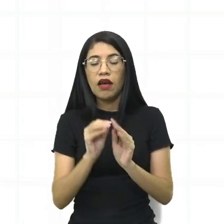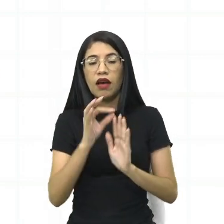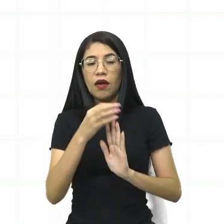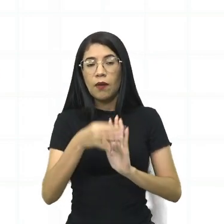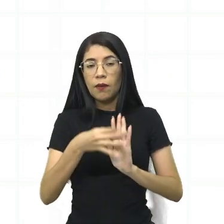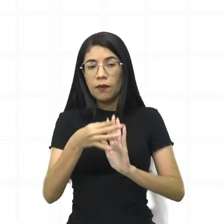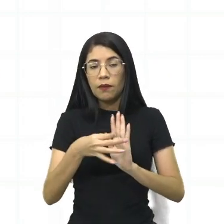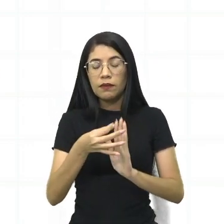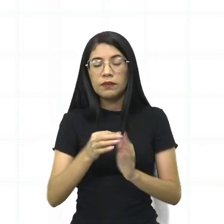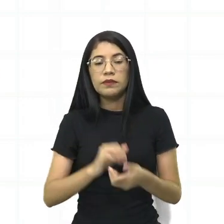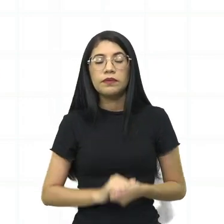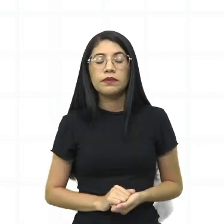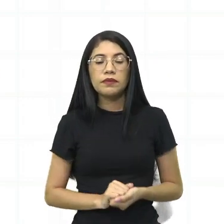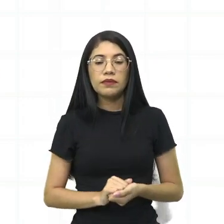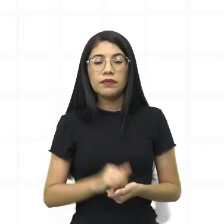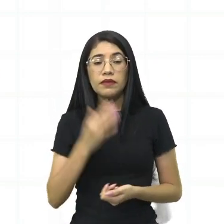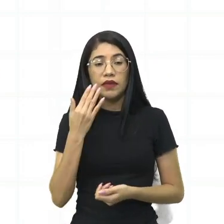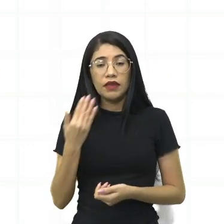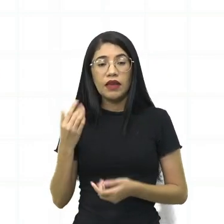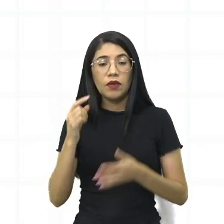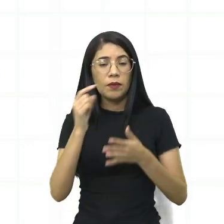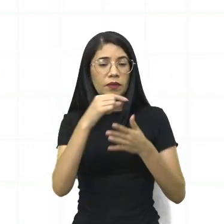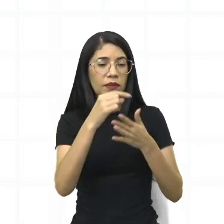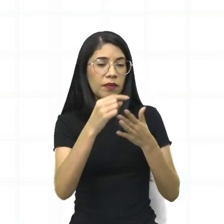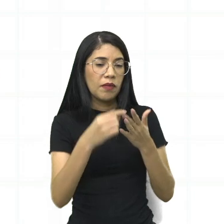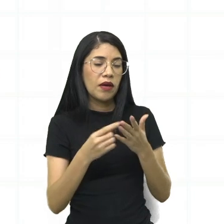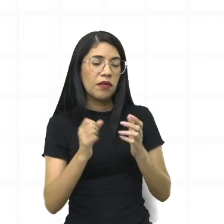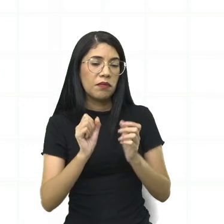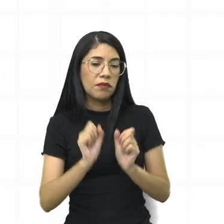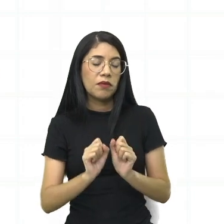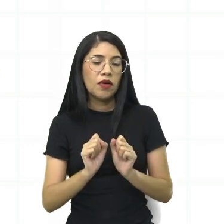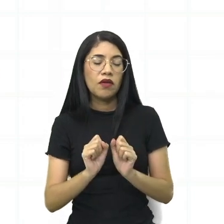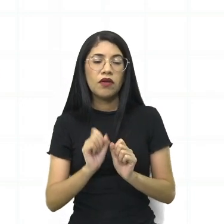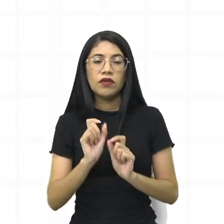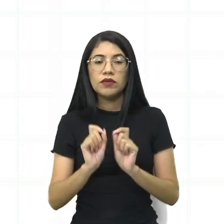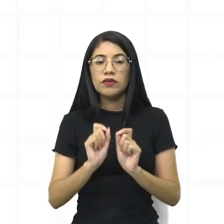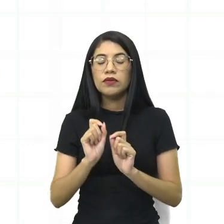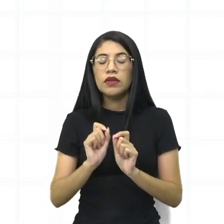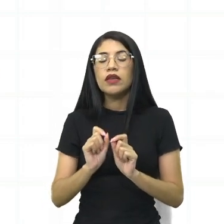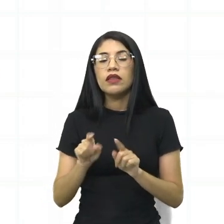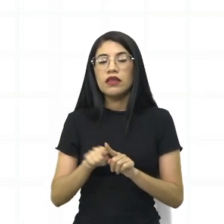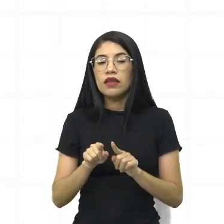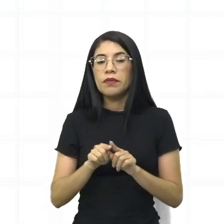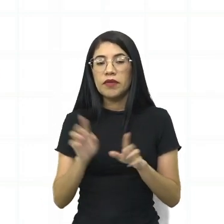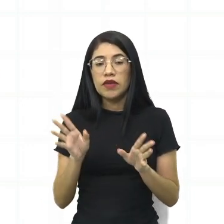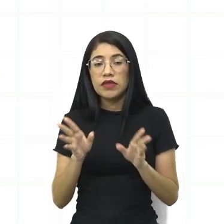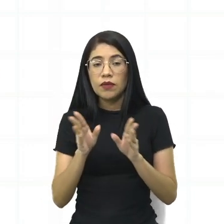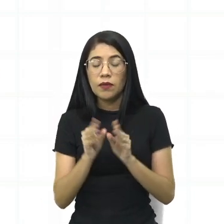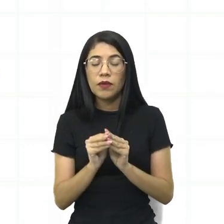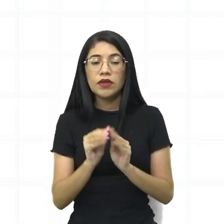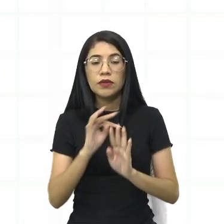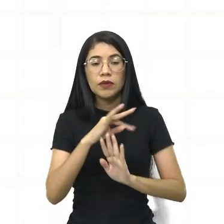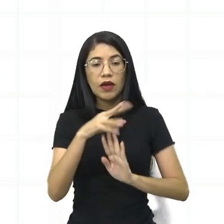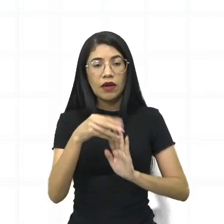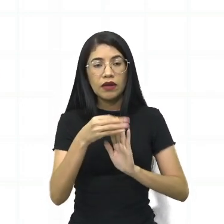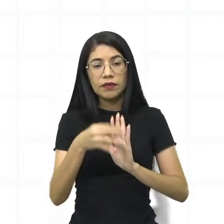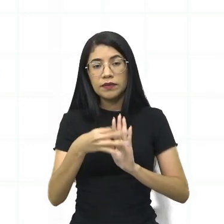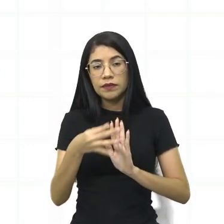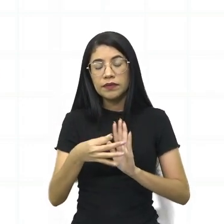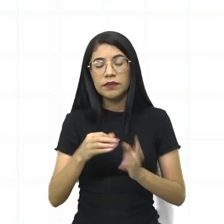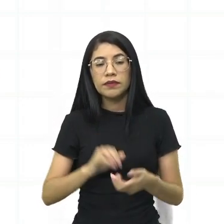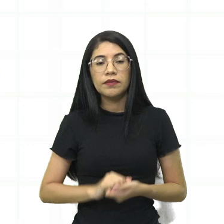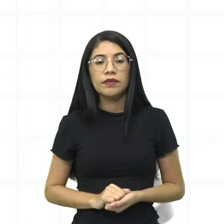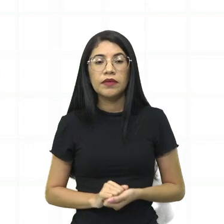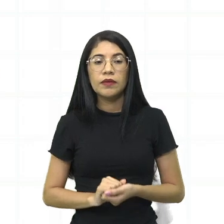tem aí, então, esse objeto, né, do que nós estamos tratando aqui em cima, pode ser qualquer um desses elementos. Então, eu